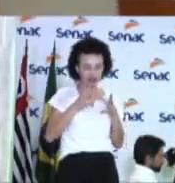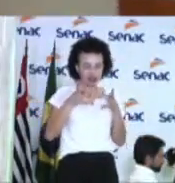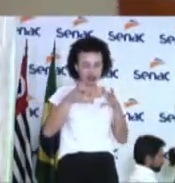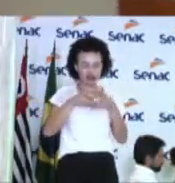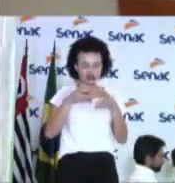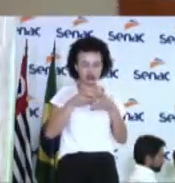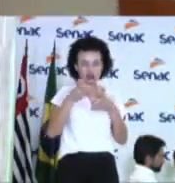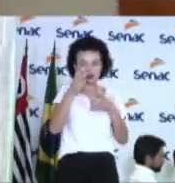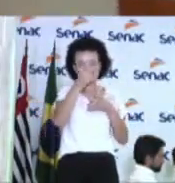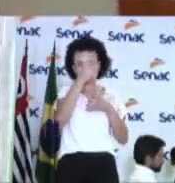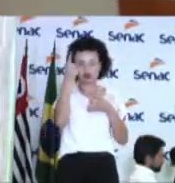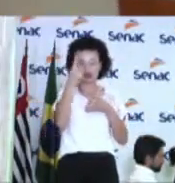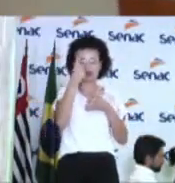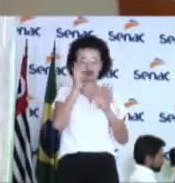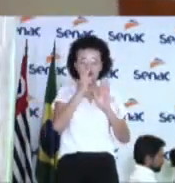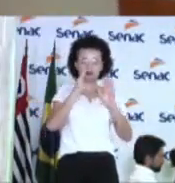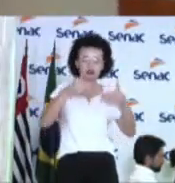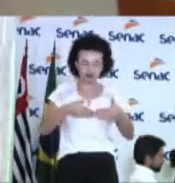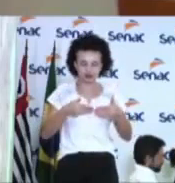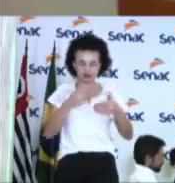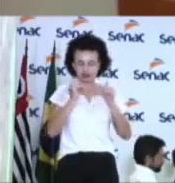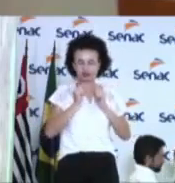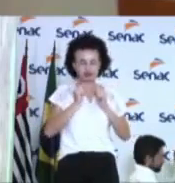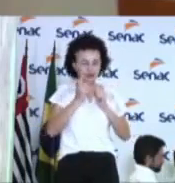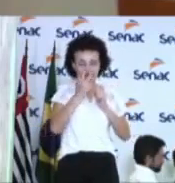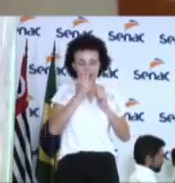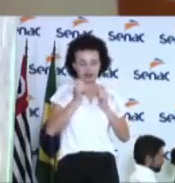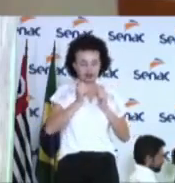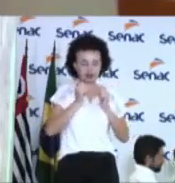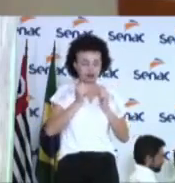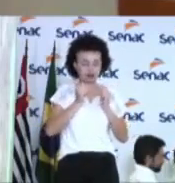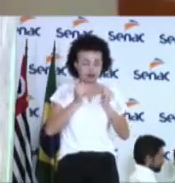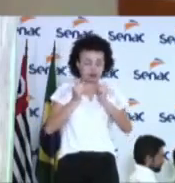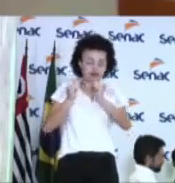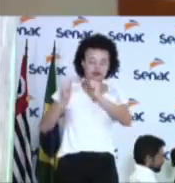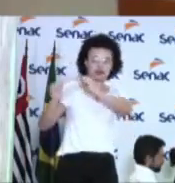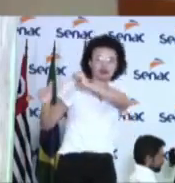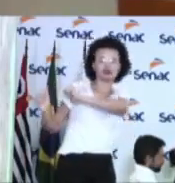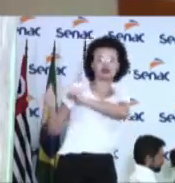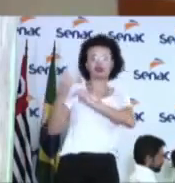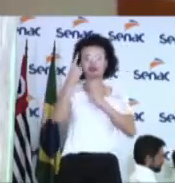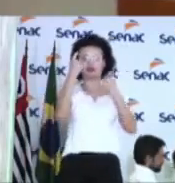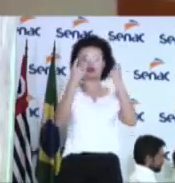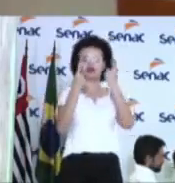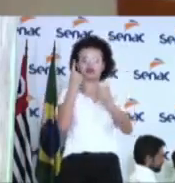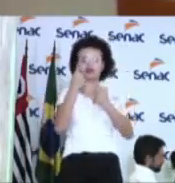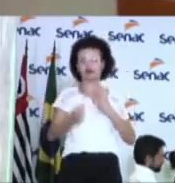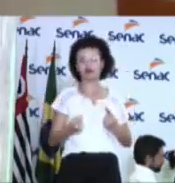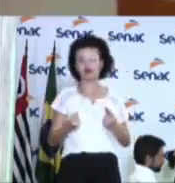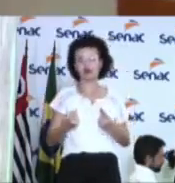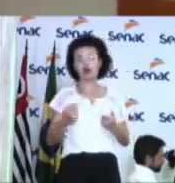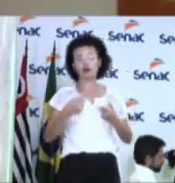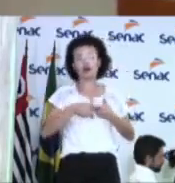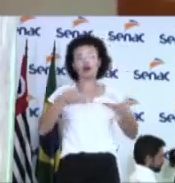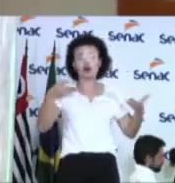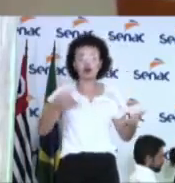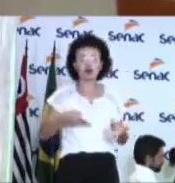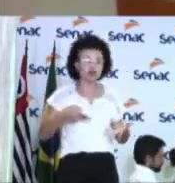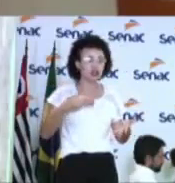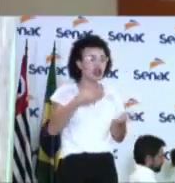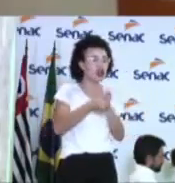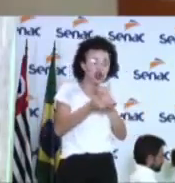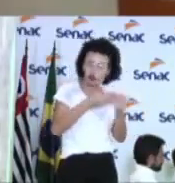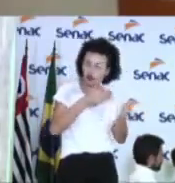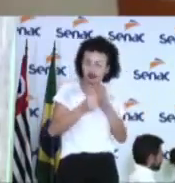egocêntrico do seu conforto, que eu acho que é um crescimento muito grande, porque hoje em dia acho que qualquer processo de trabalho que